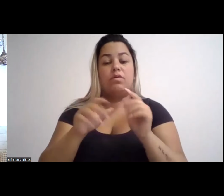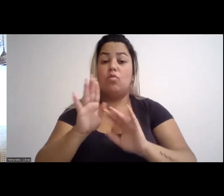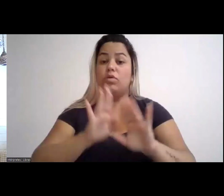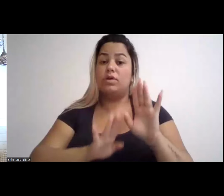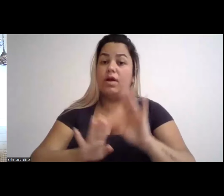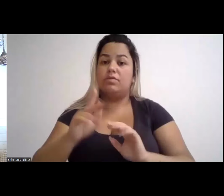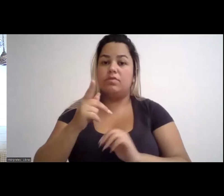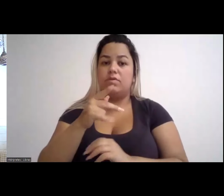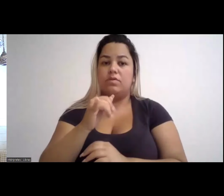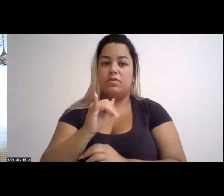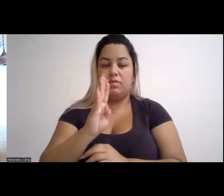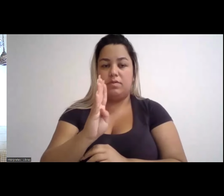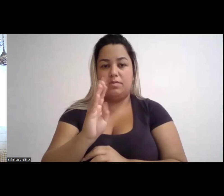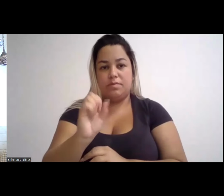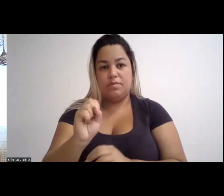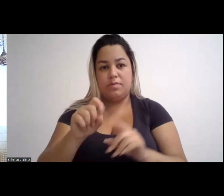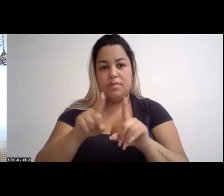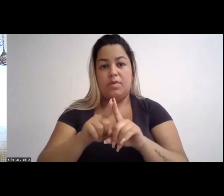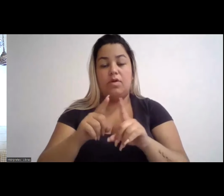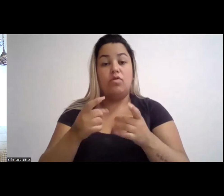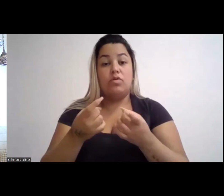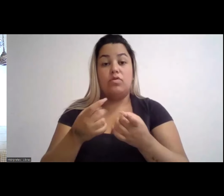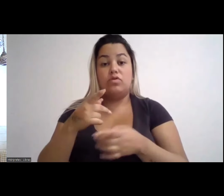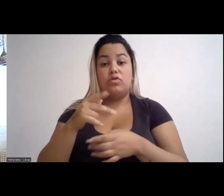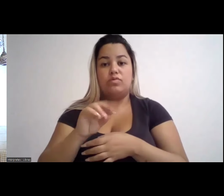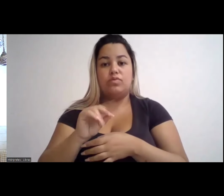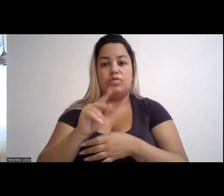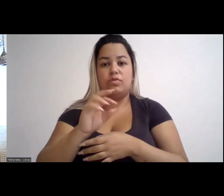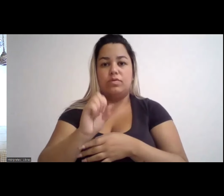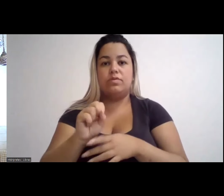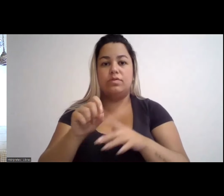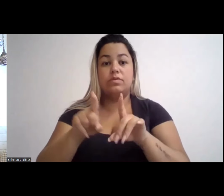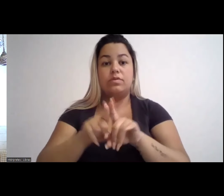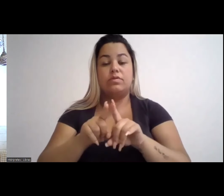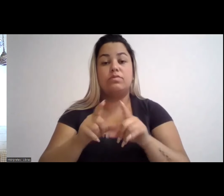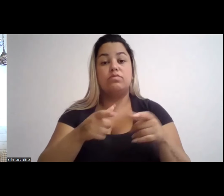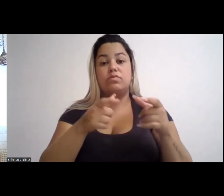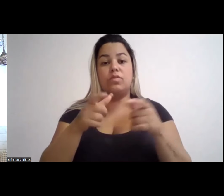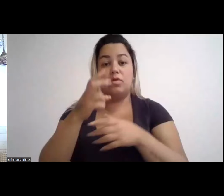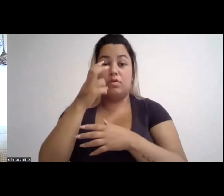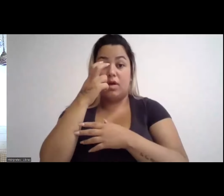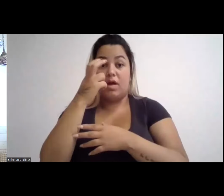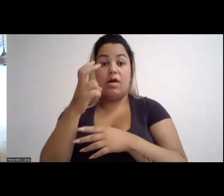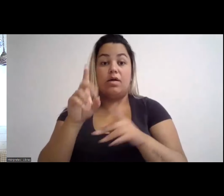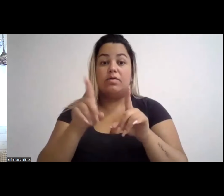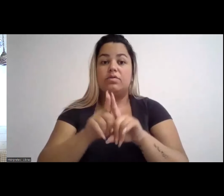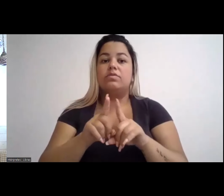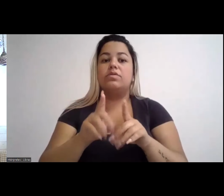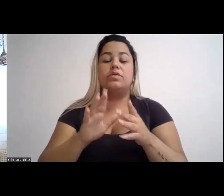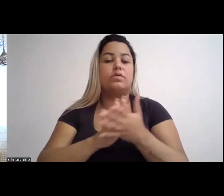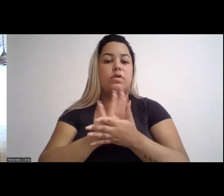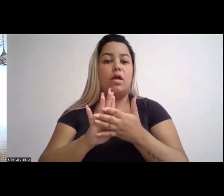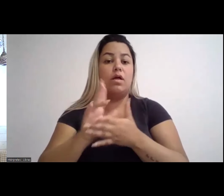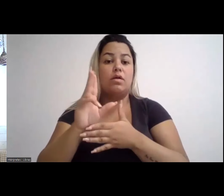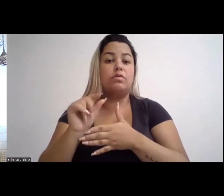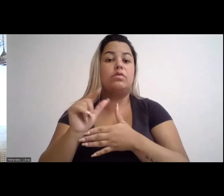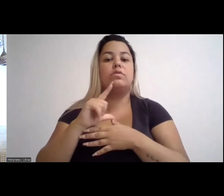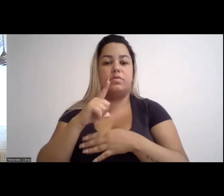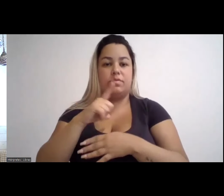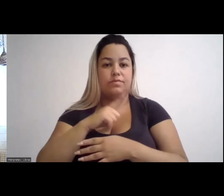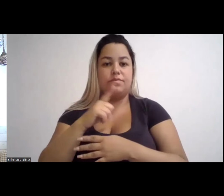PIBs, os produtos internos brutos, né, dos setores culturais e criativos. Não que a gente não deva tê-los,